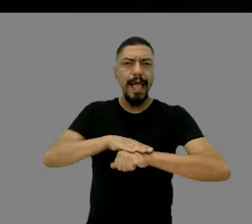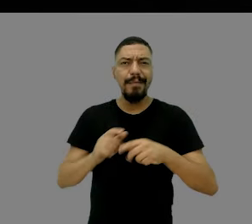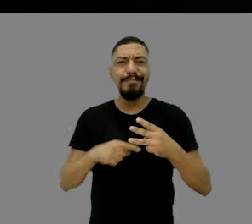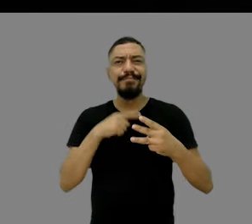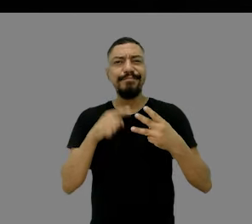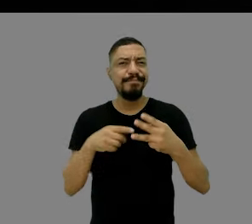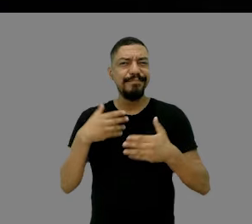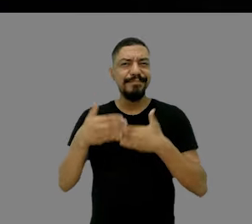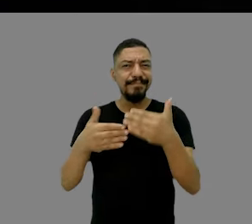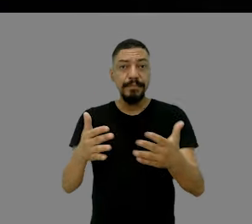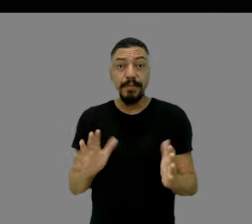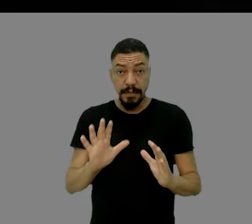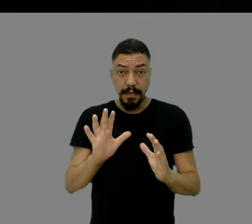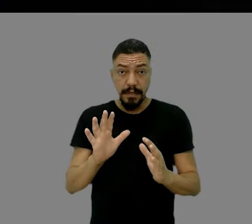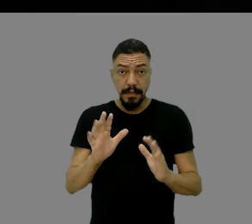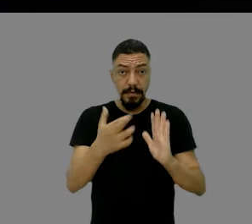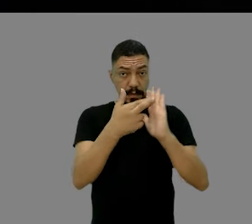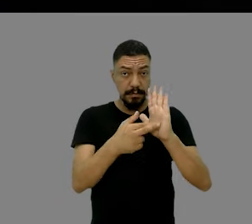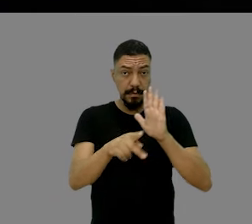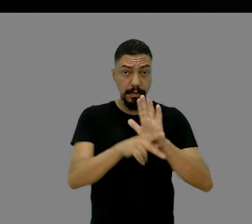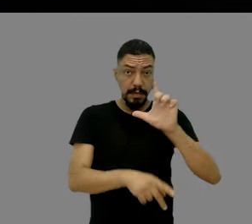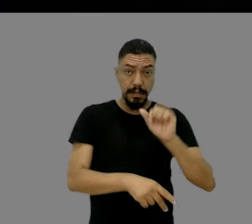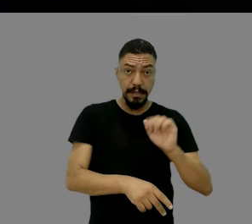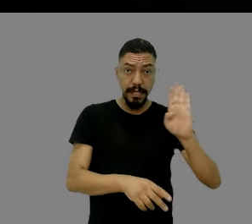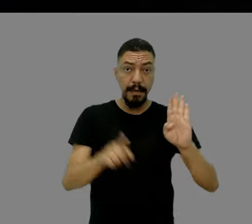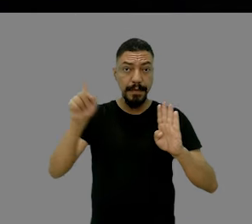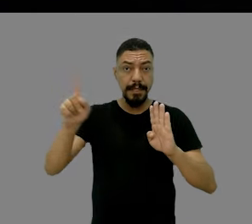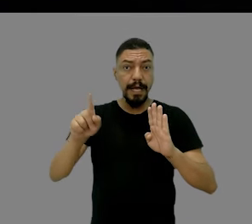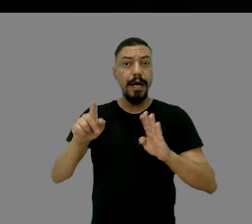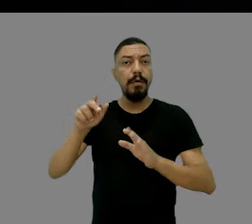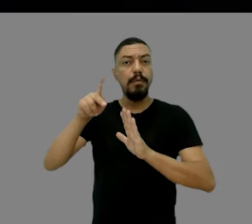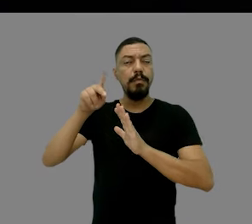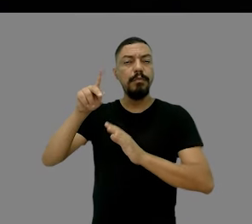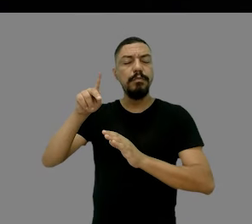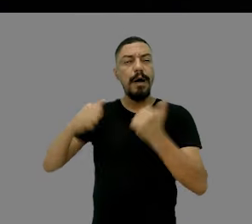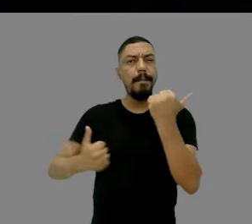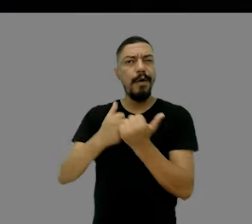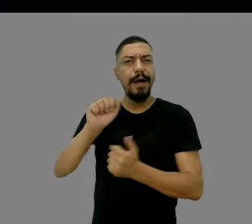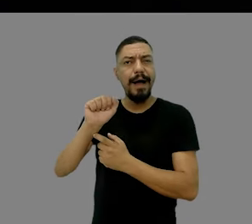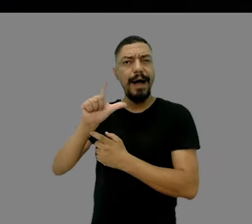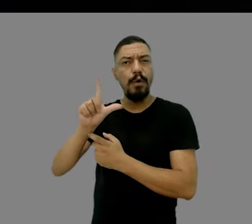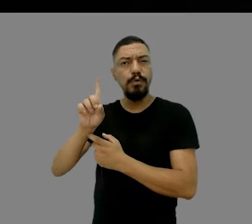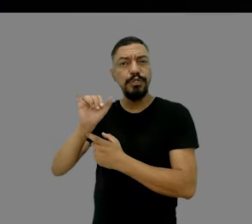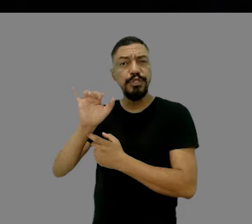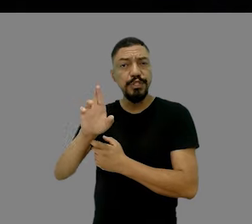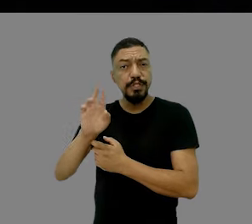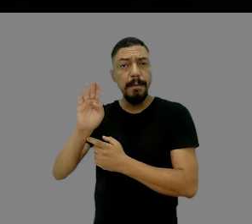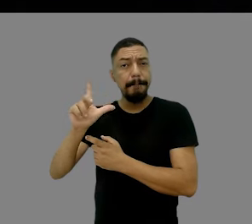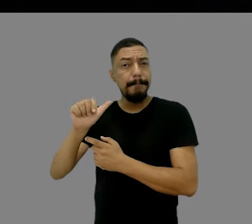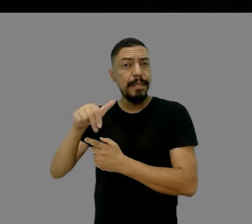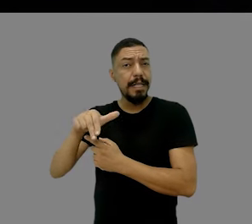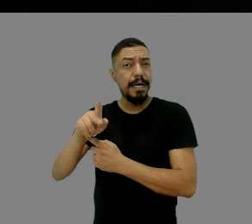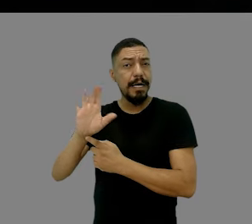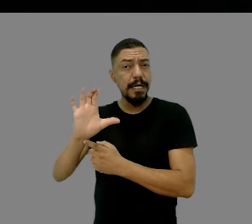simples. E é para ser simples. Né? Não é para ser complicado, não. O que precisa ter? Seu projeto, em quanto tempo você